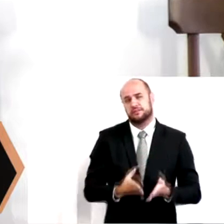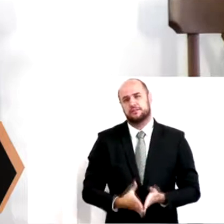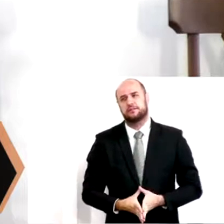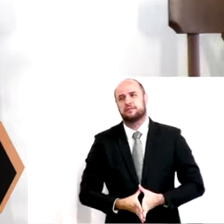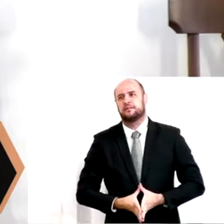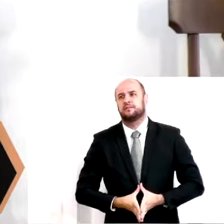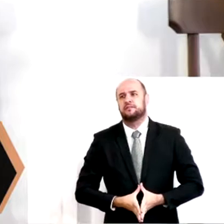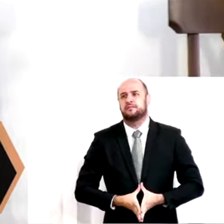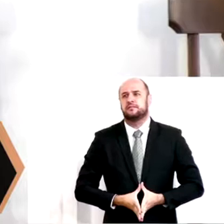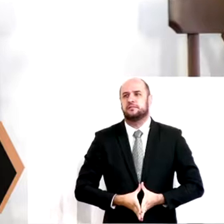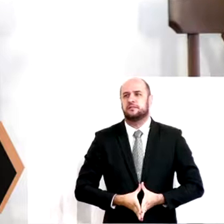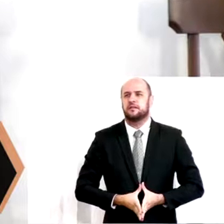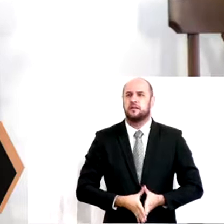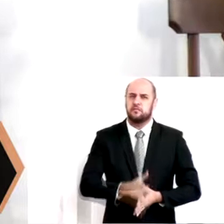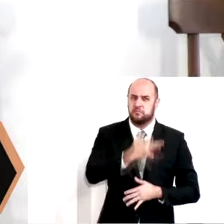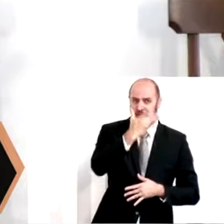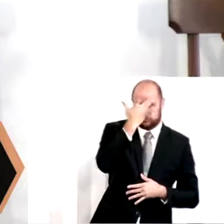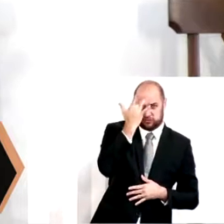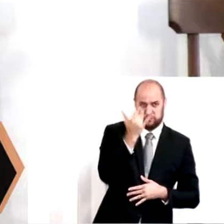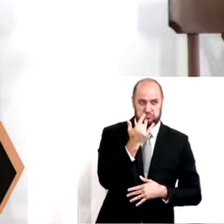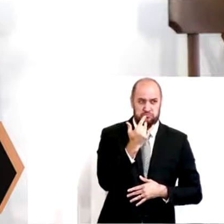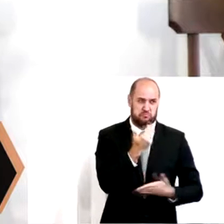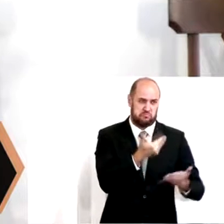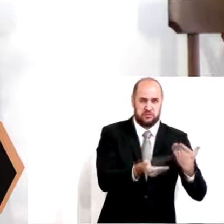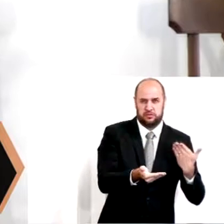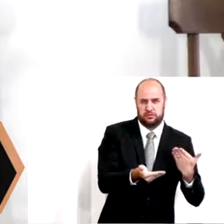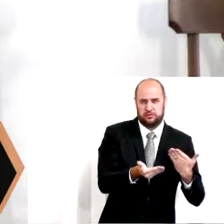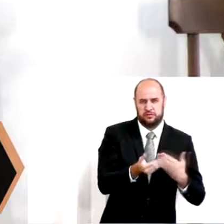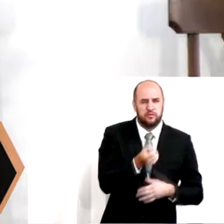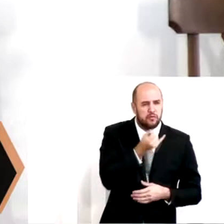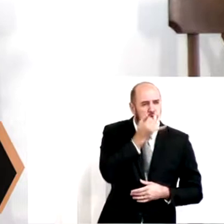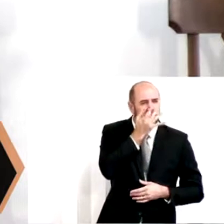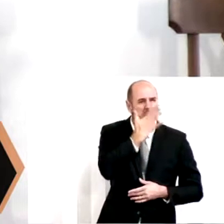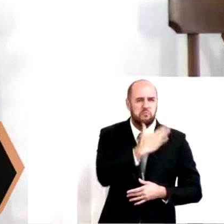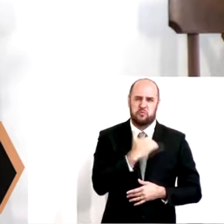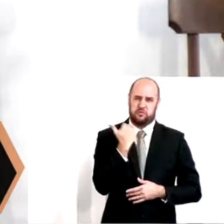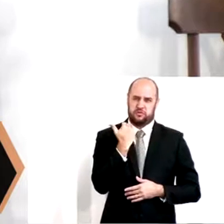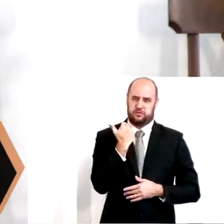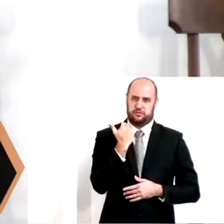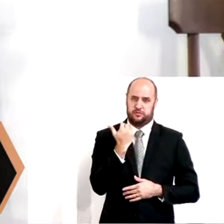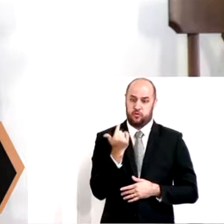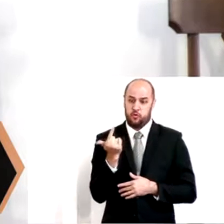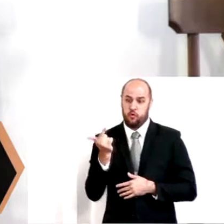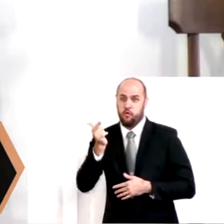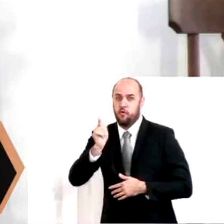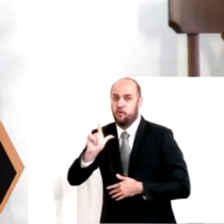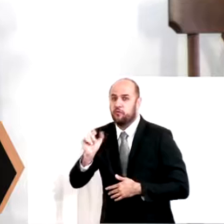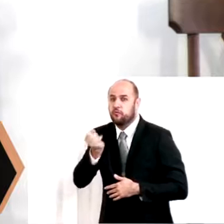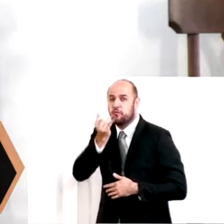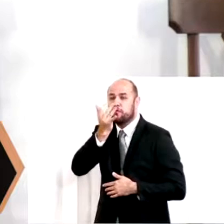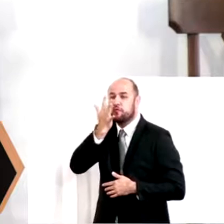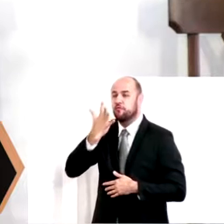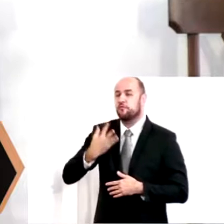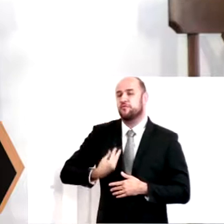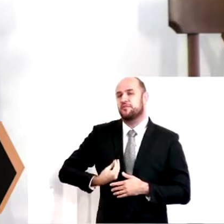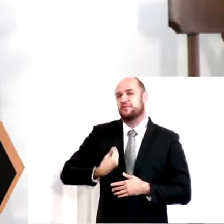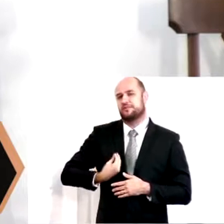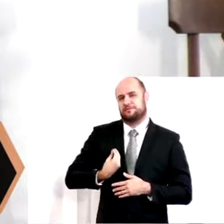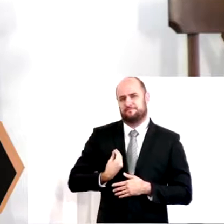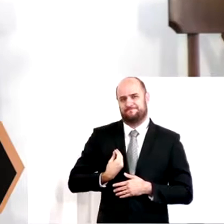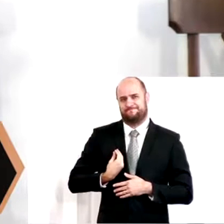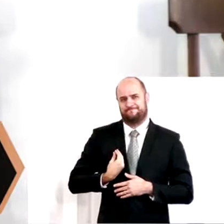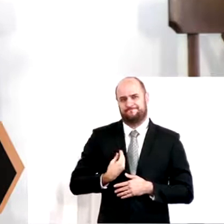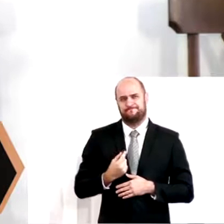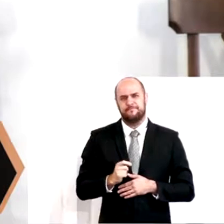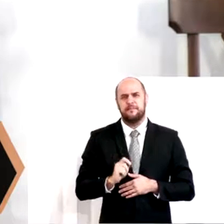com estes, cheiro de morte para a morte, para com aqueles, aroma de vida para a vida. Quem, porém,